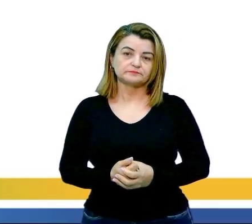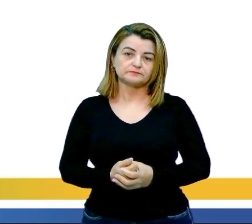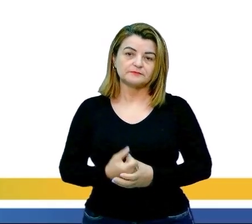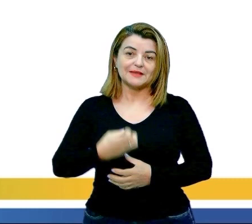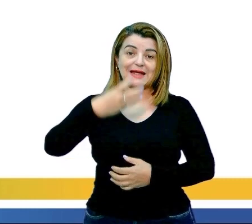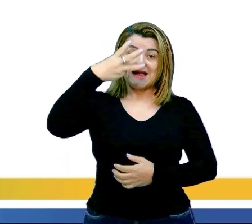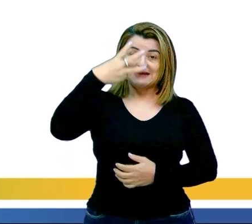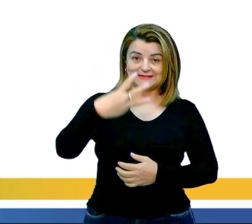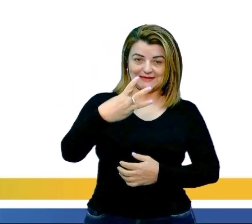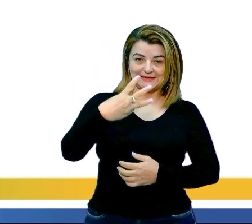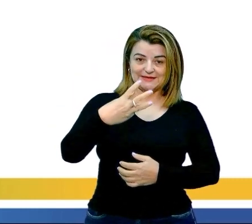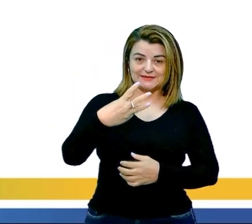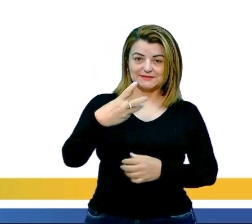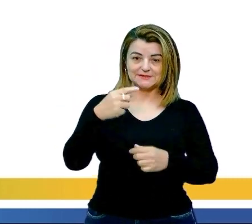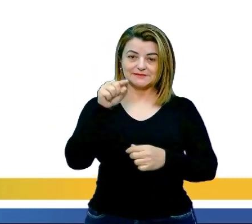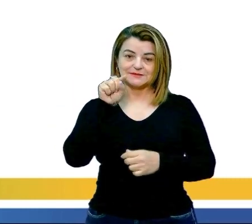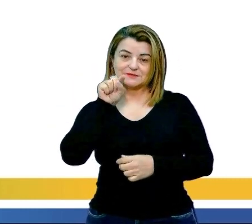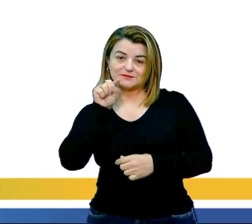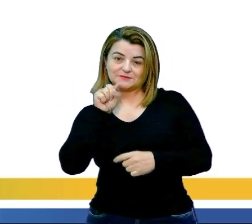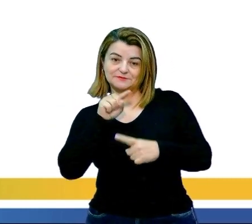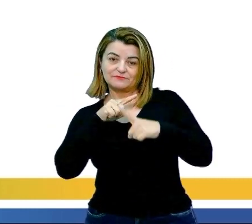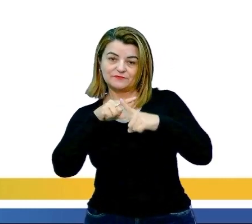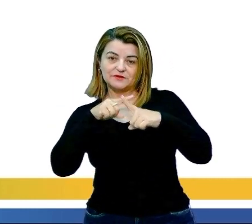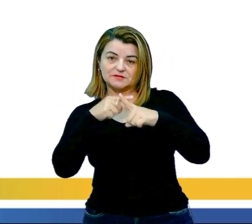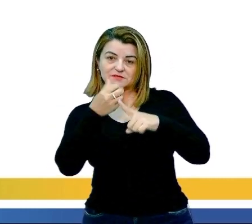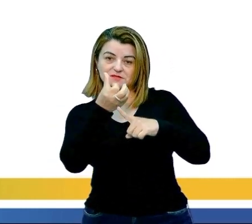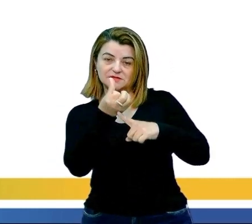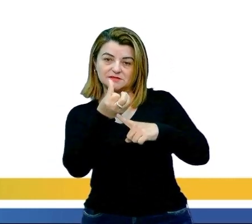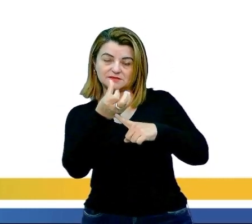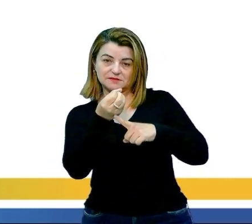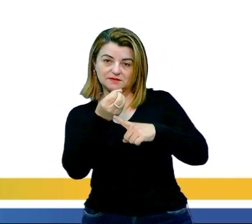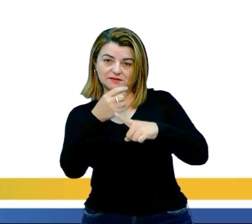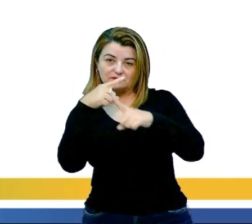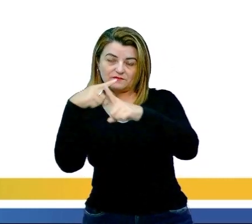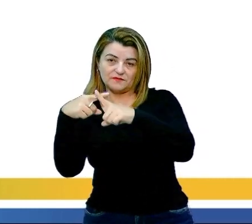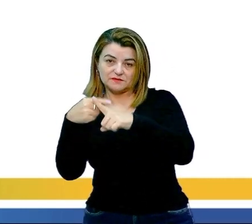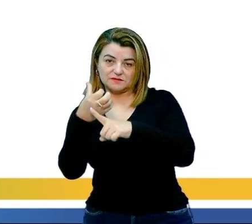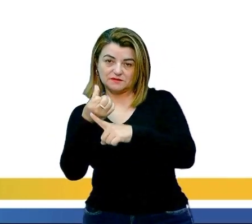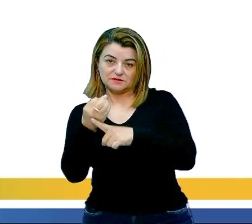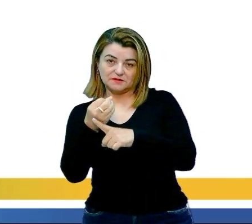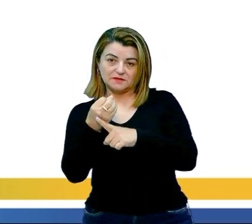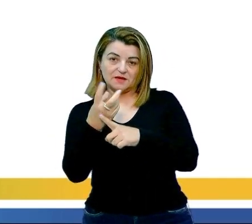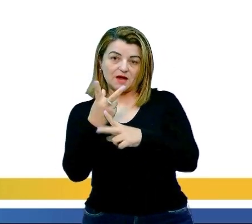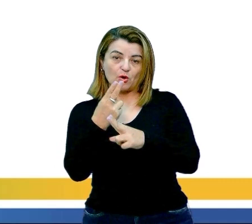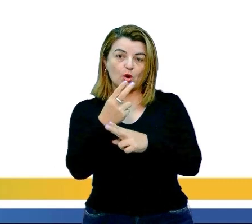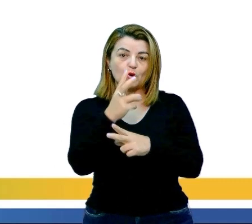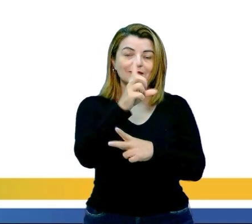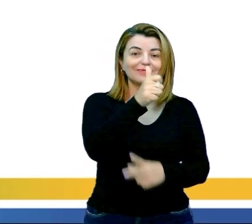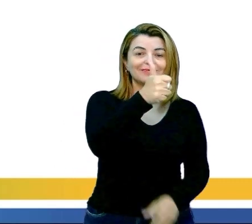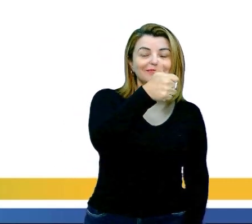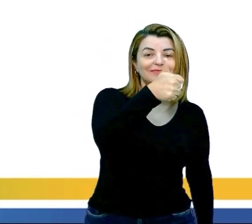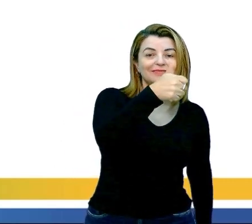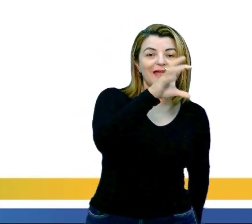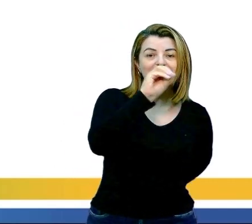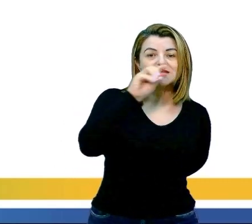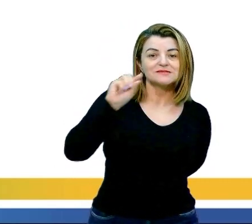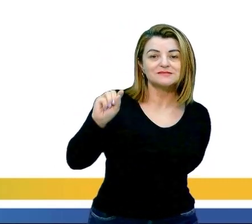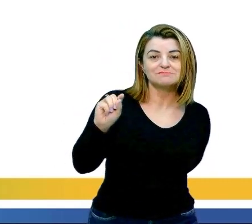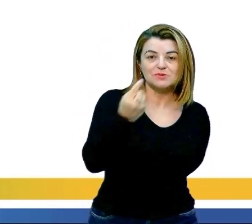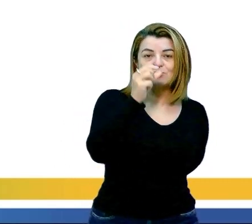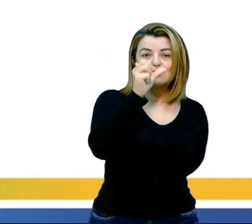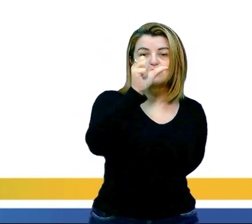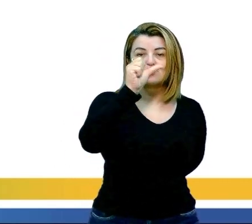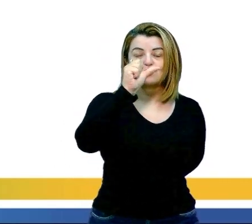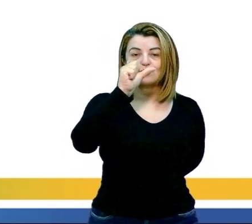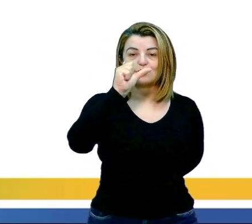3 vezes 60 vezes 60, que é igual a 10.800. Então, aí não tem